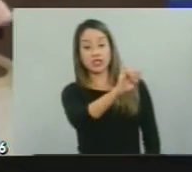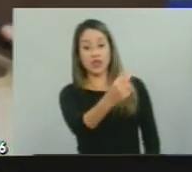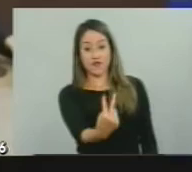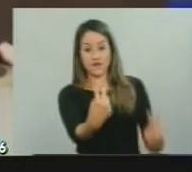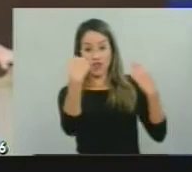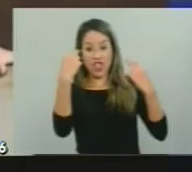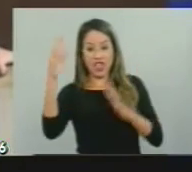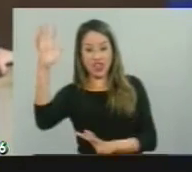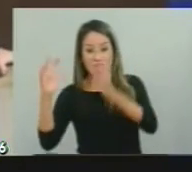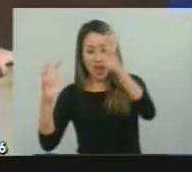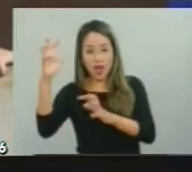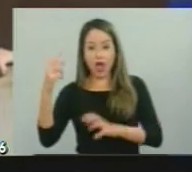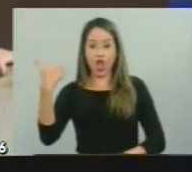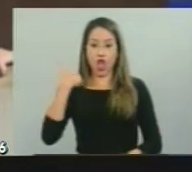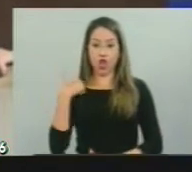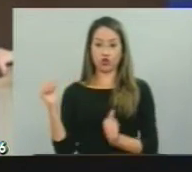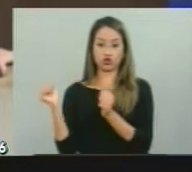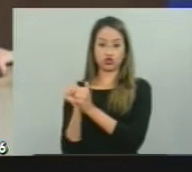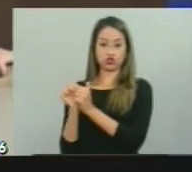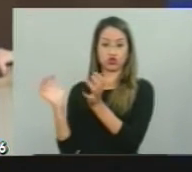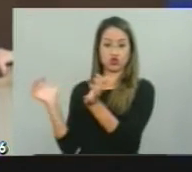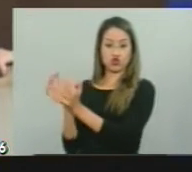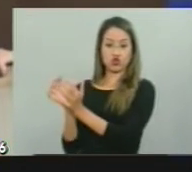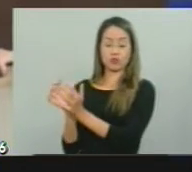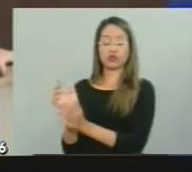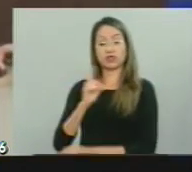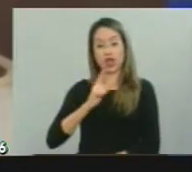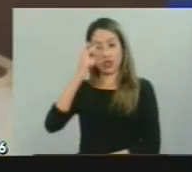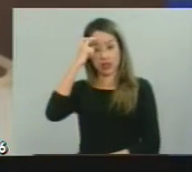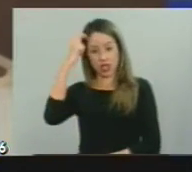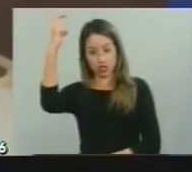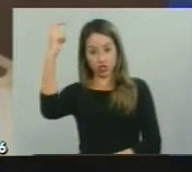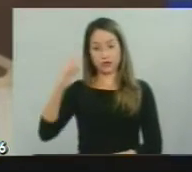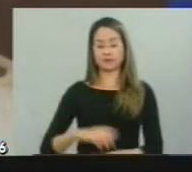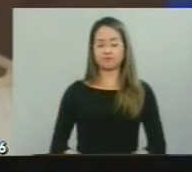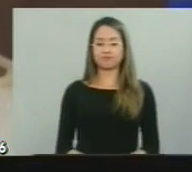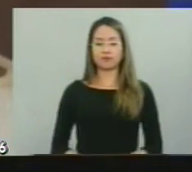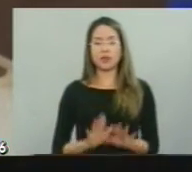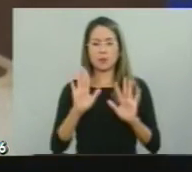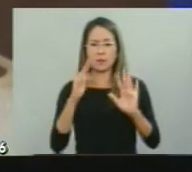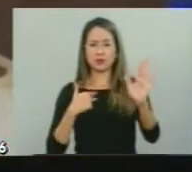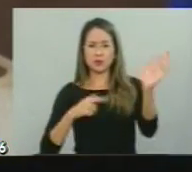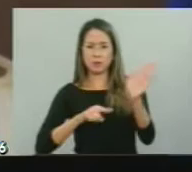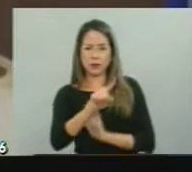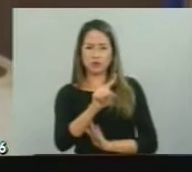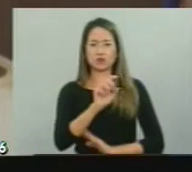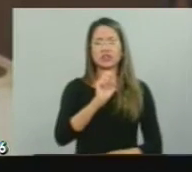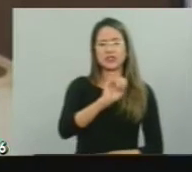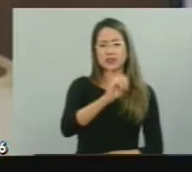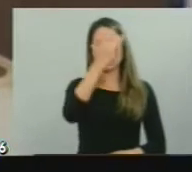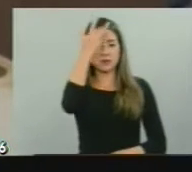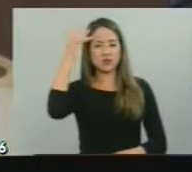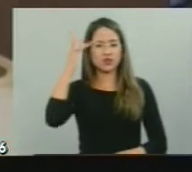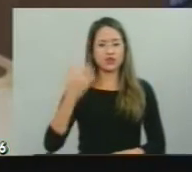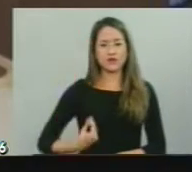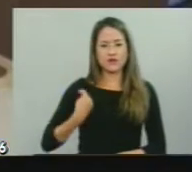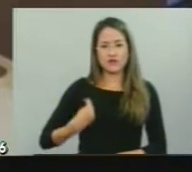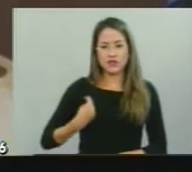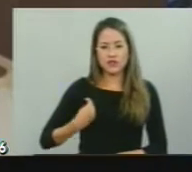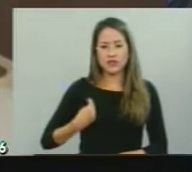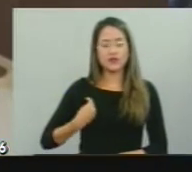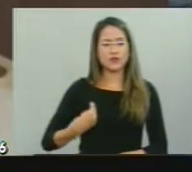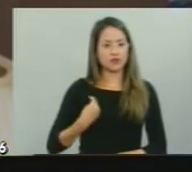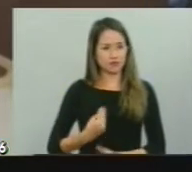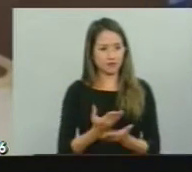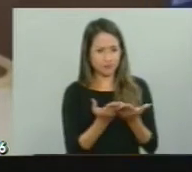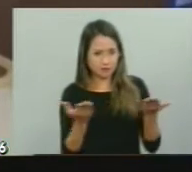90 anos se passaram. Eu pergunto, se Keynes estivesse vivo, se ele acharia